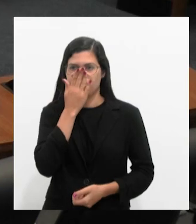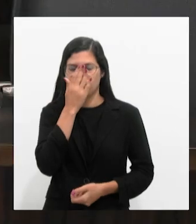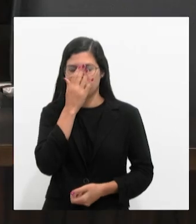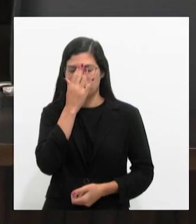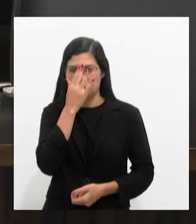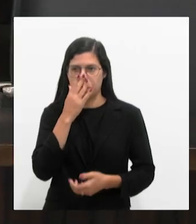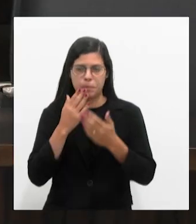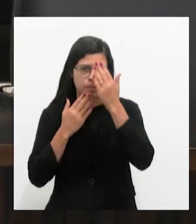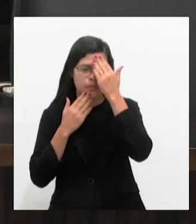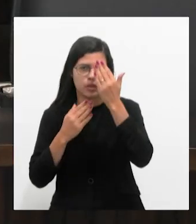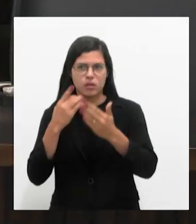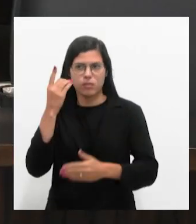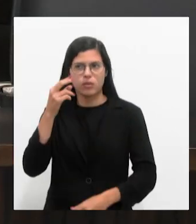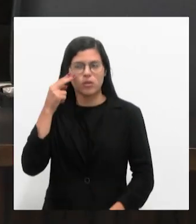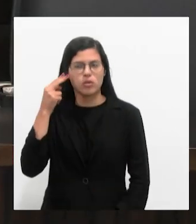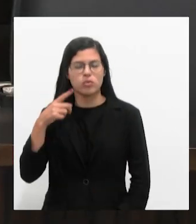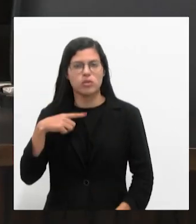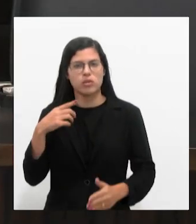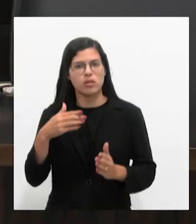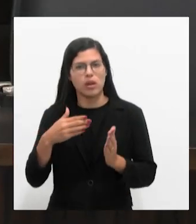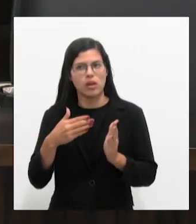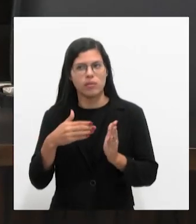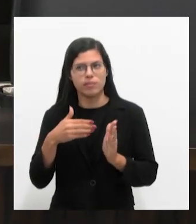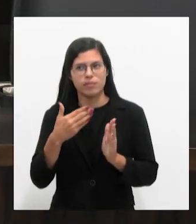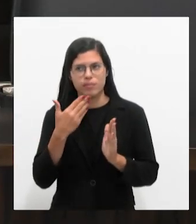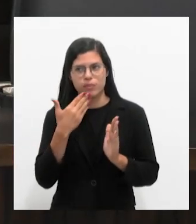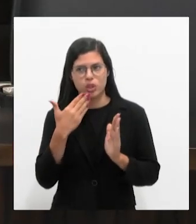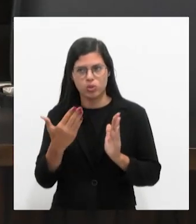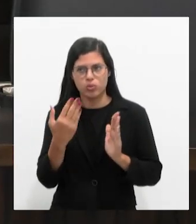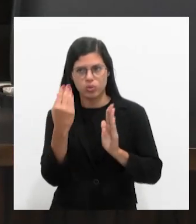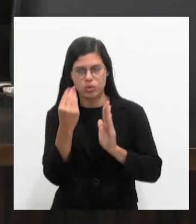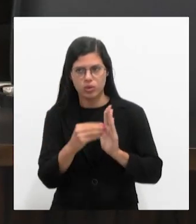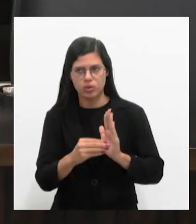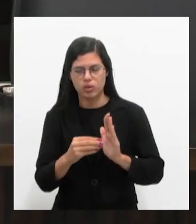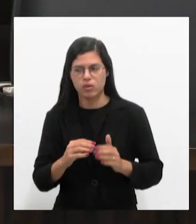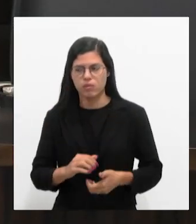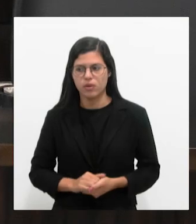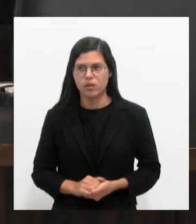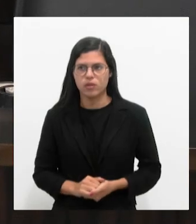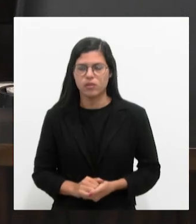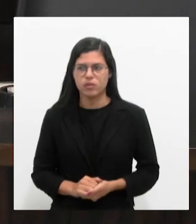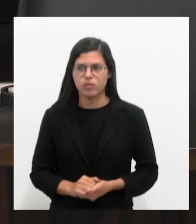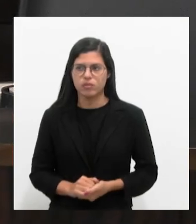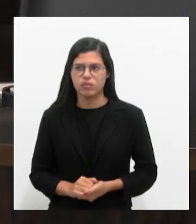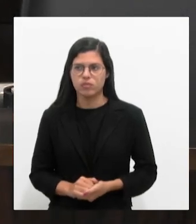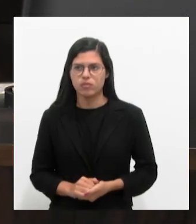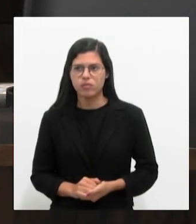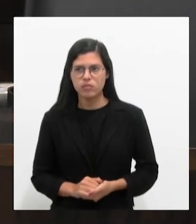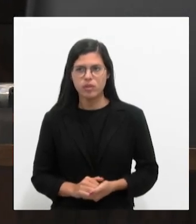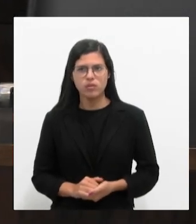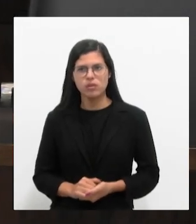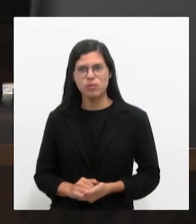Obrigado, deputada Tia Ju. Há sobre a mesa o seguinte requerimento.